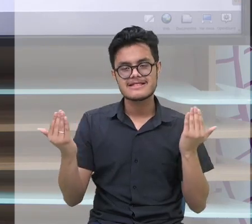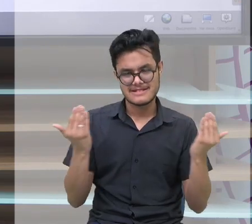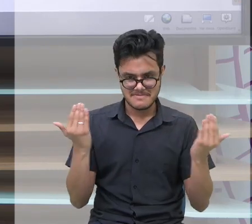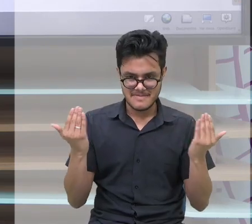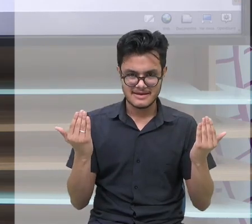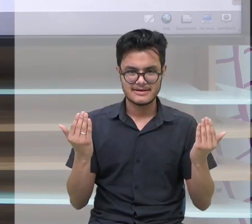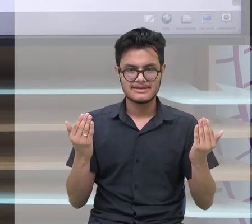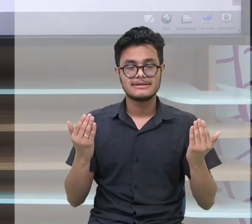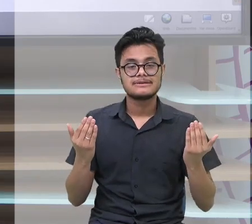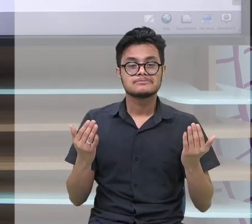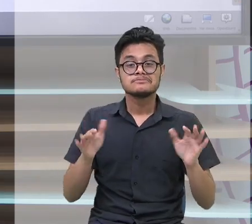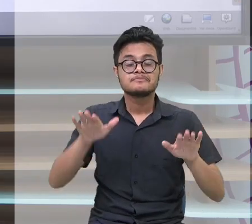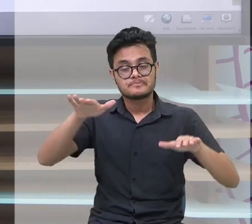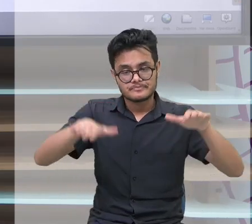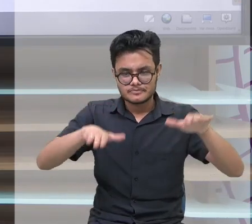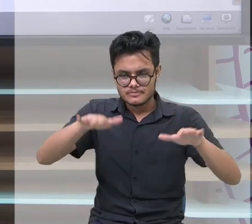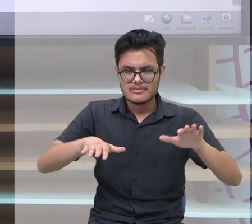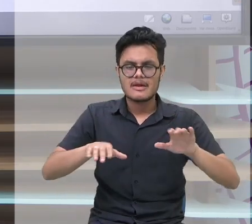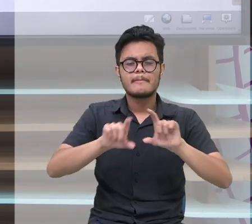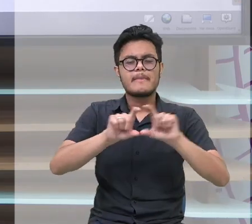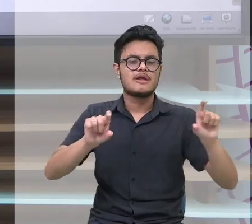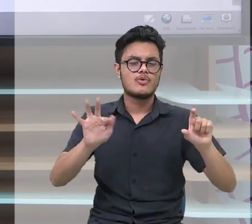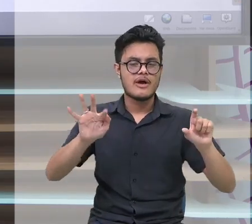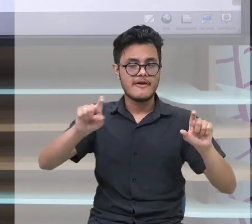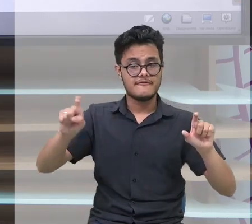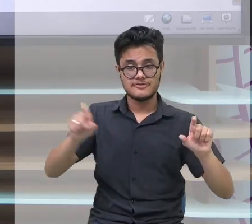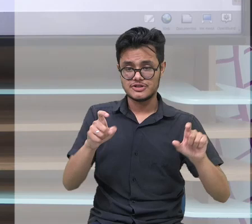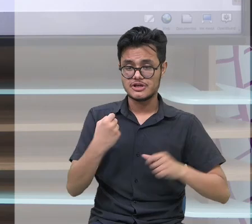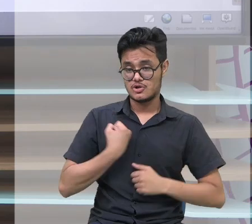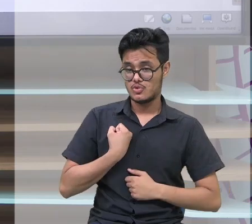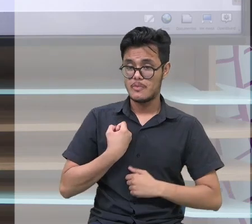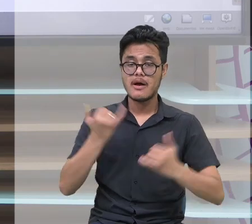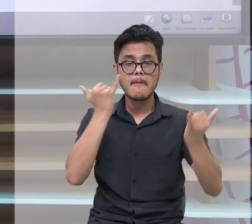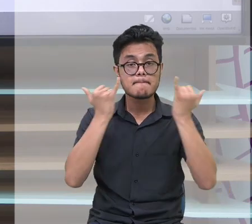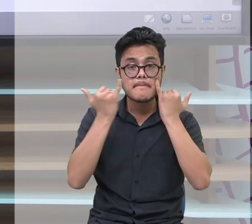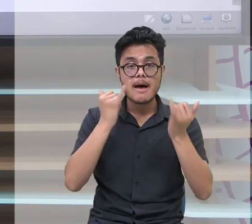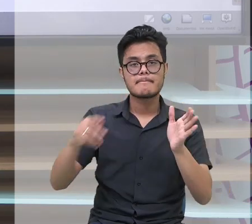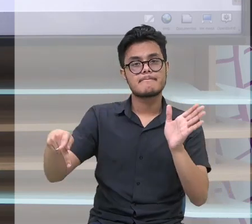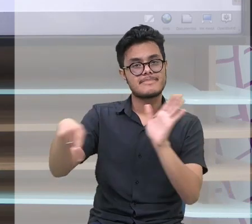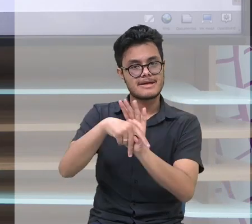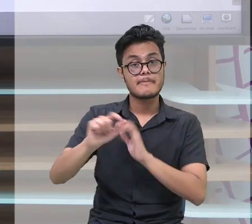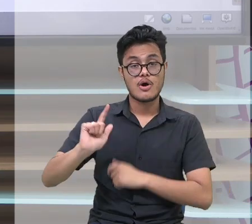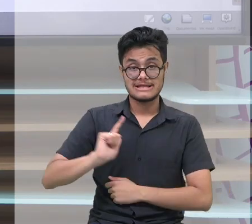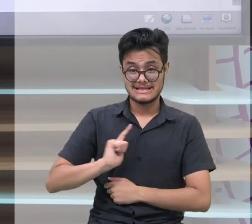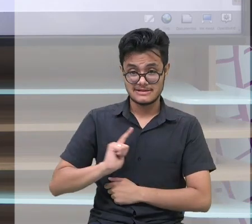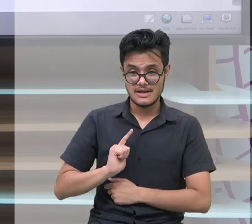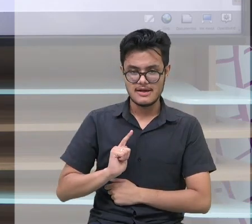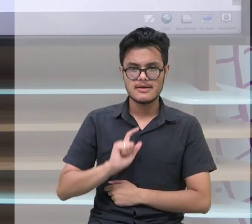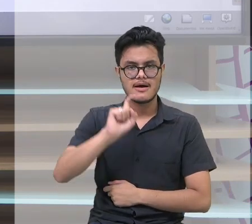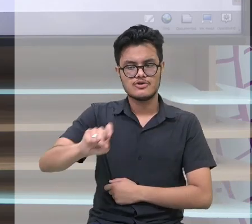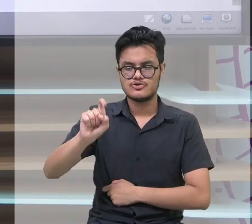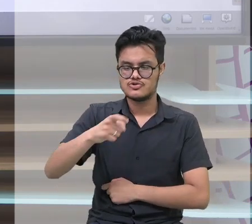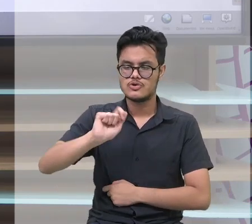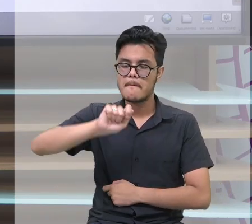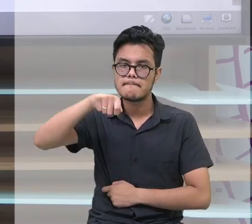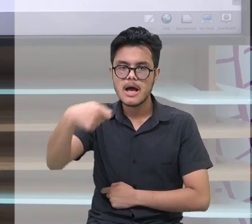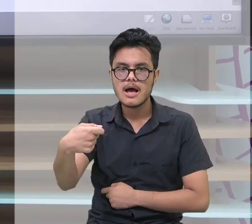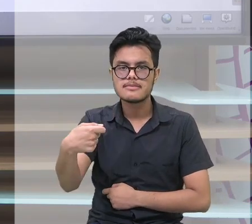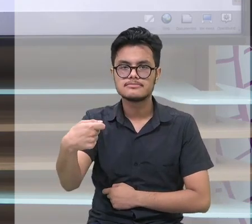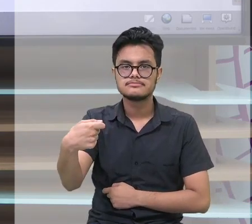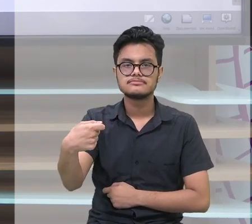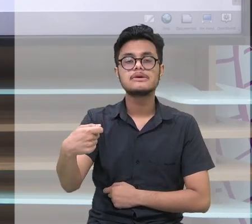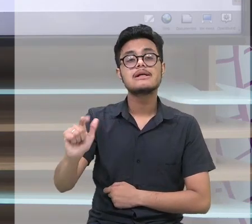do formato da função que eu tiver e dependendo dos valores que eu atribuir para x, né?